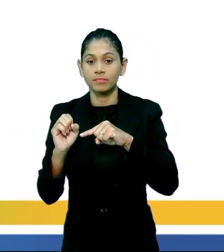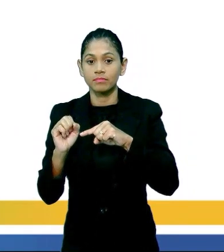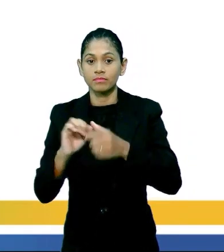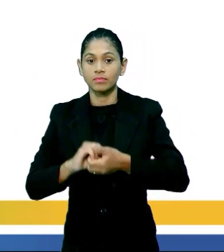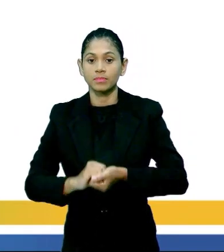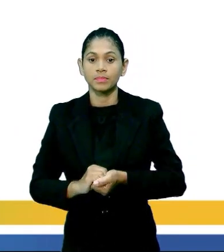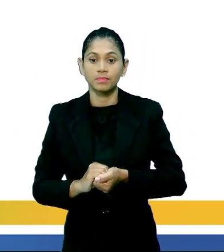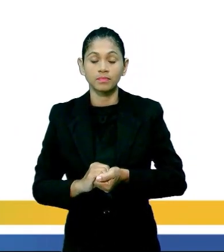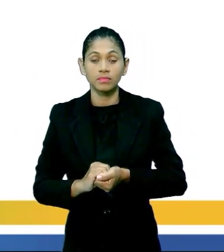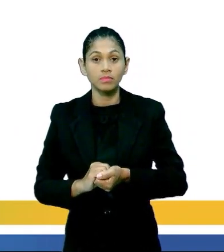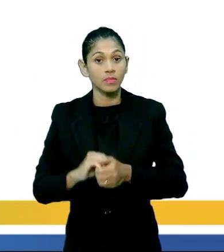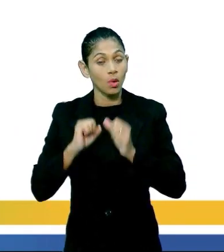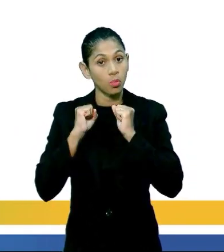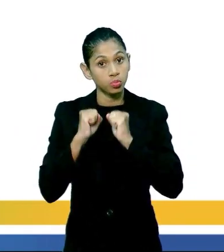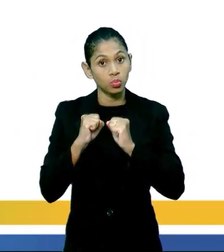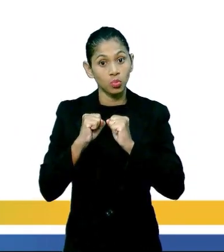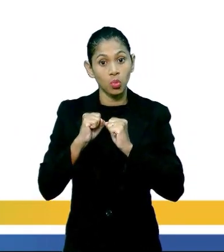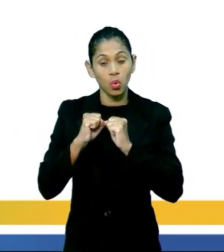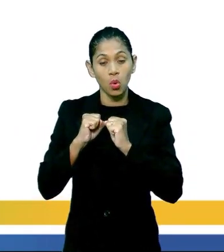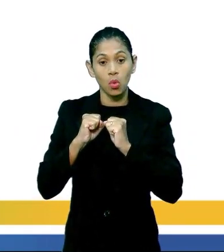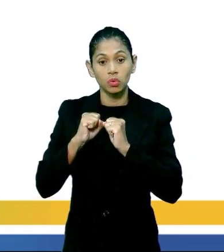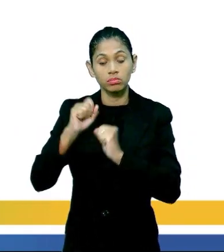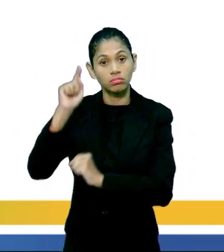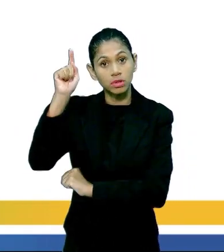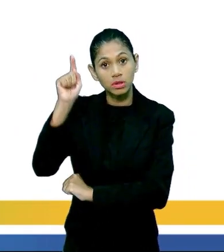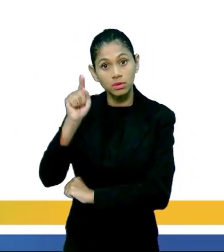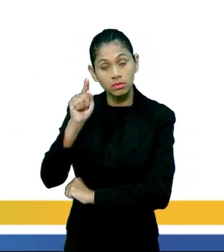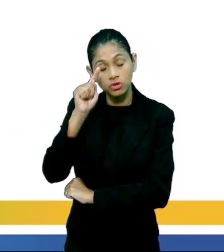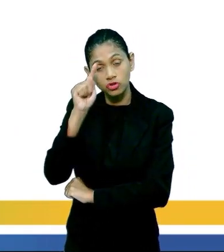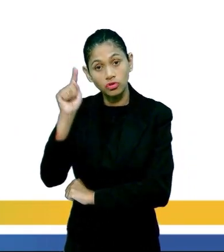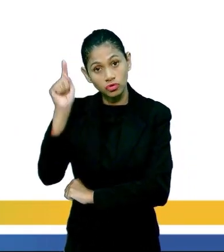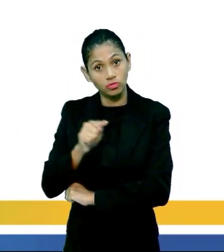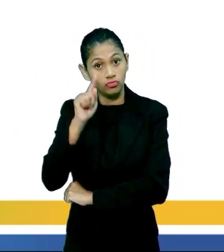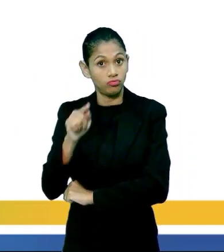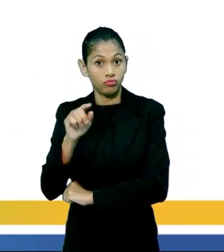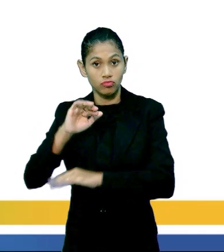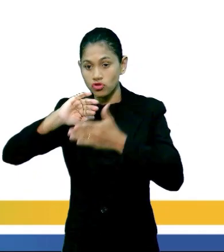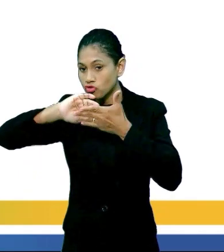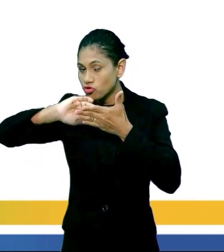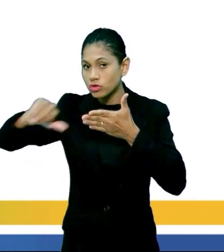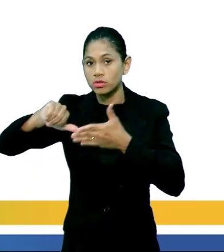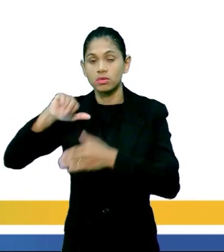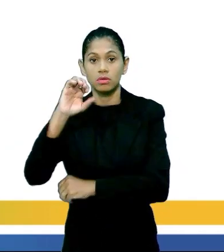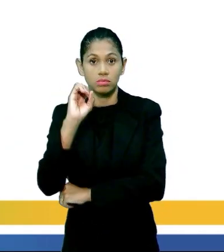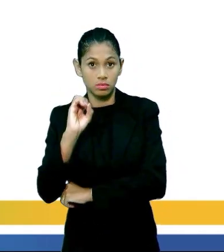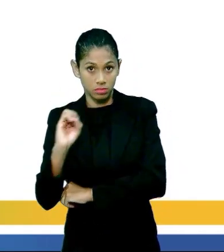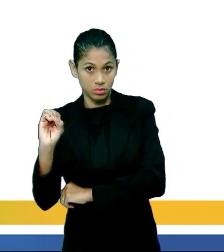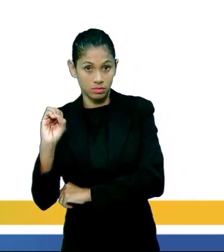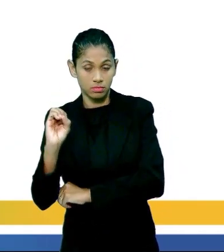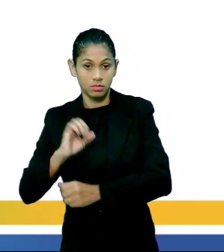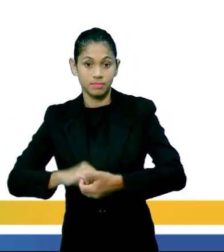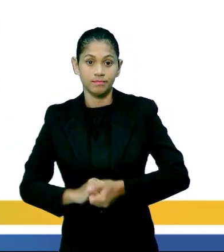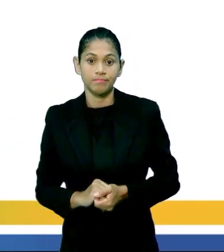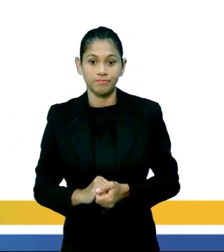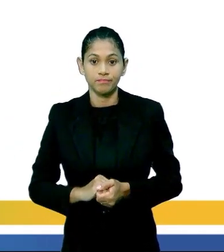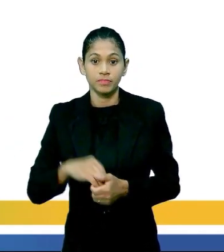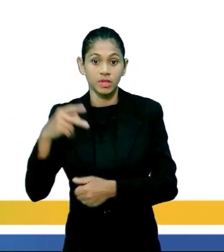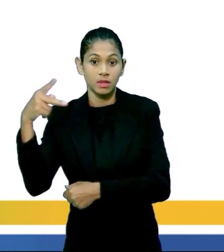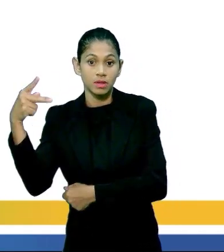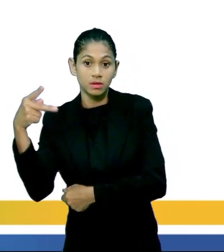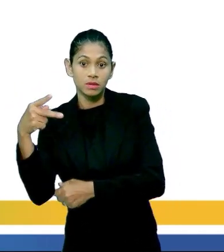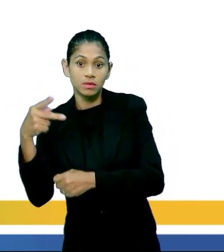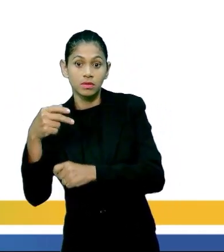sendo dividido por 100. Os dois zeros aí de 18.900 sobre 100 vai ficar igual